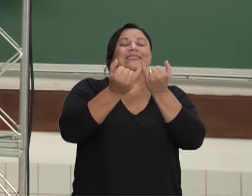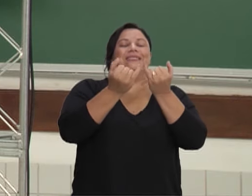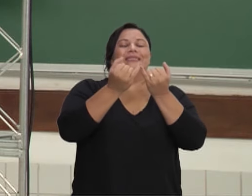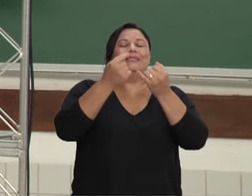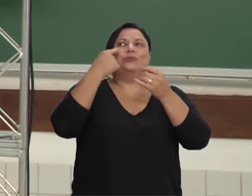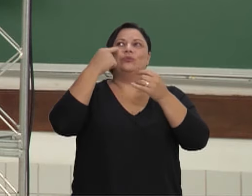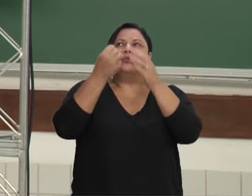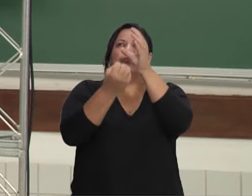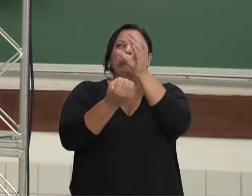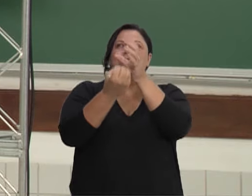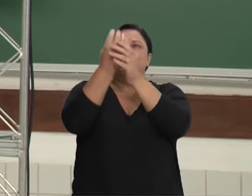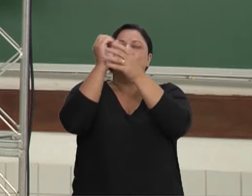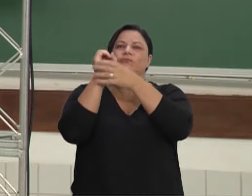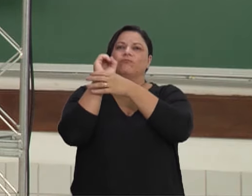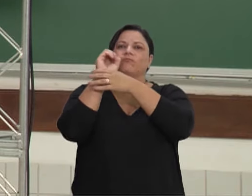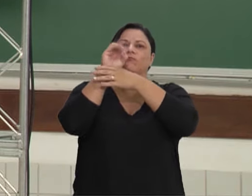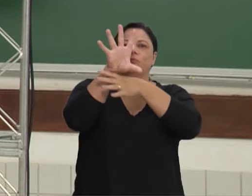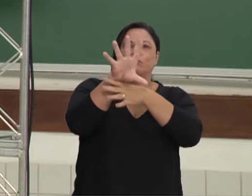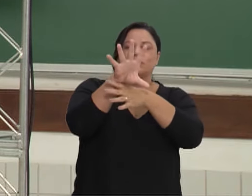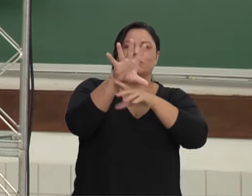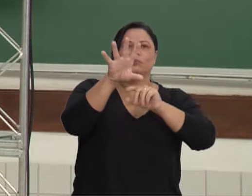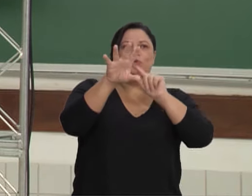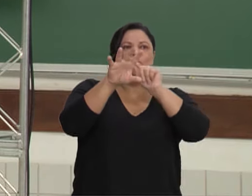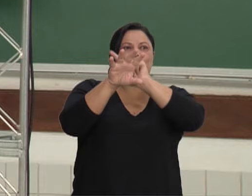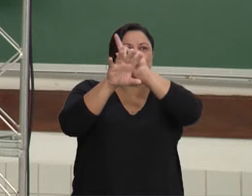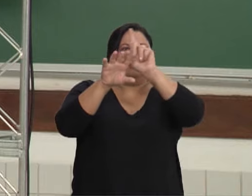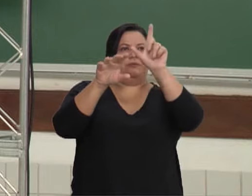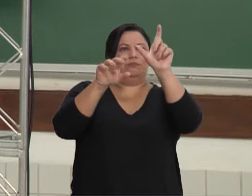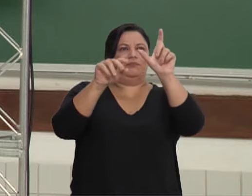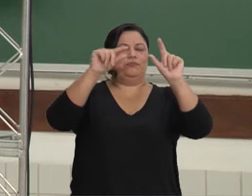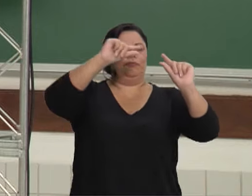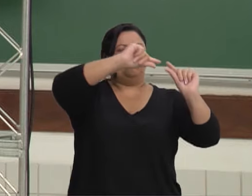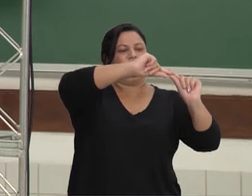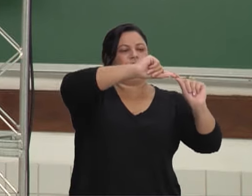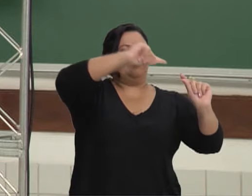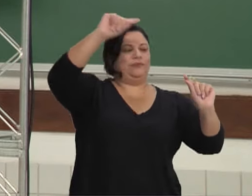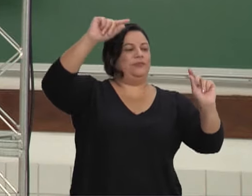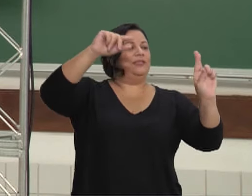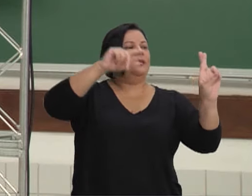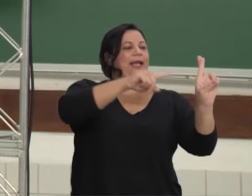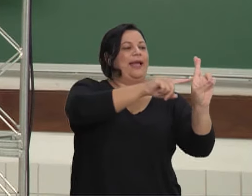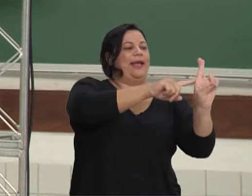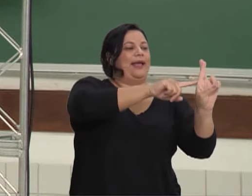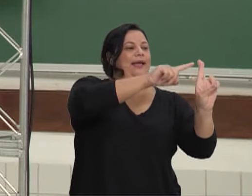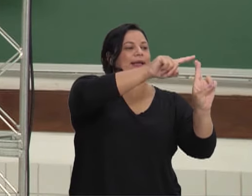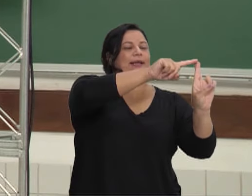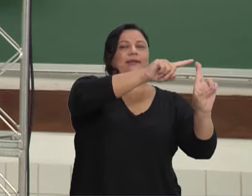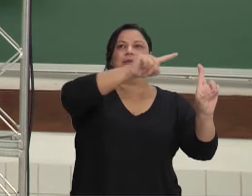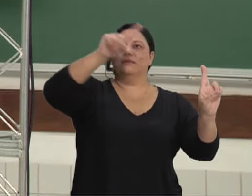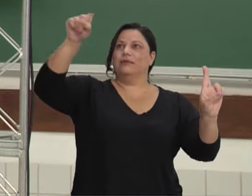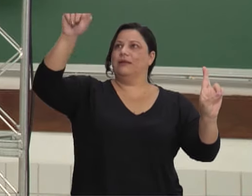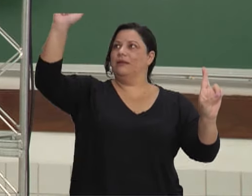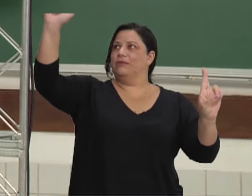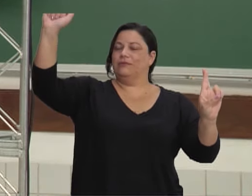lá uma perpendicular na reta R, que fosse até o ponto A.